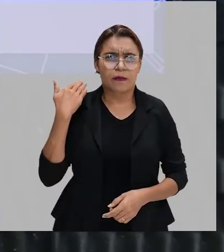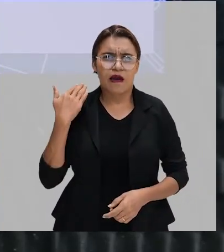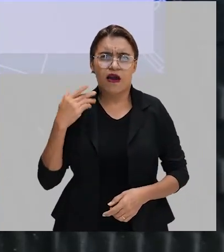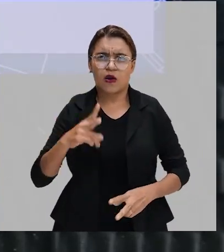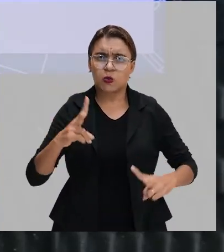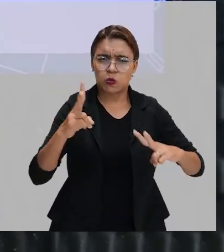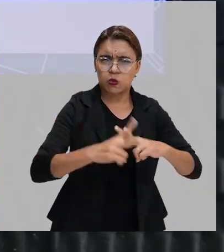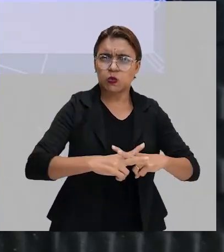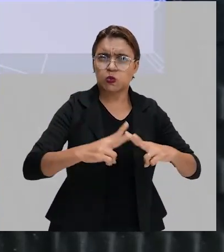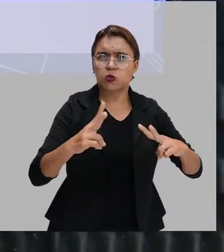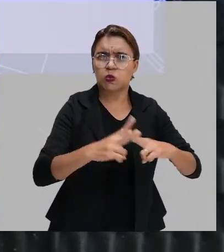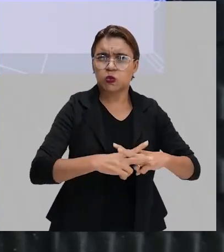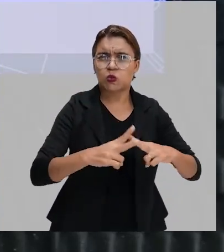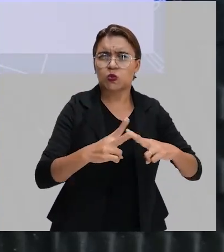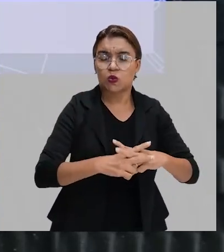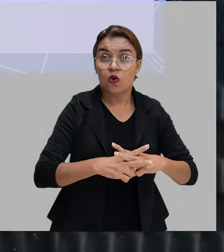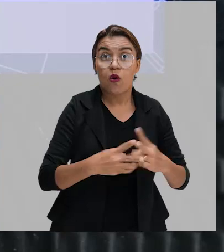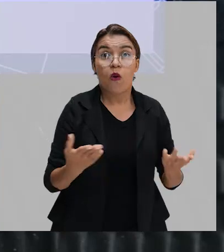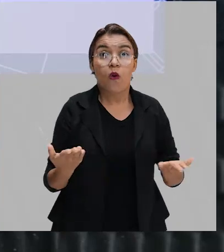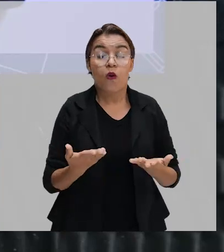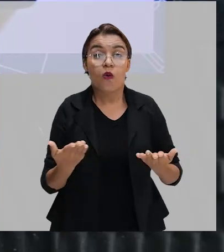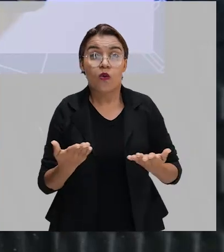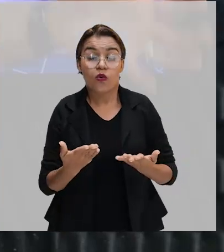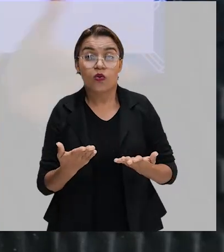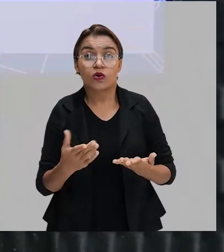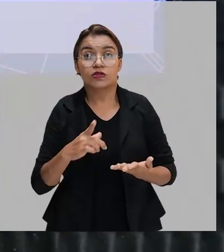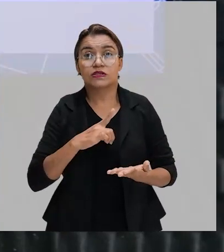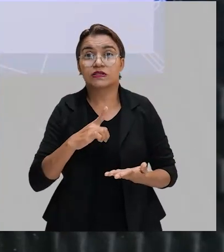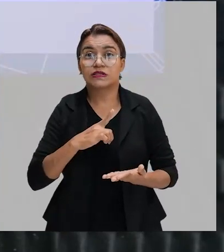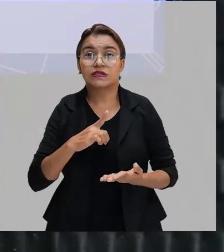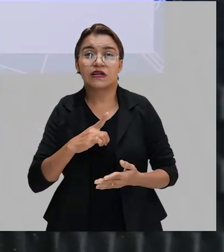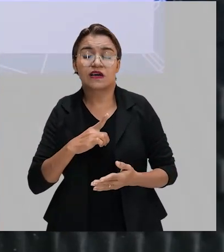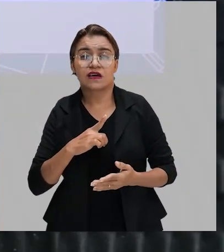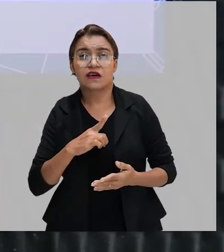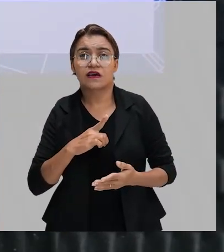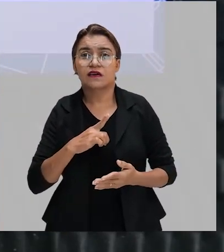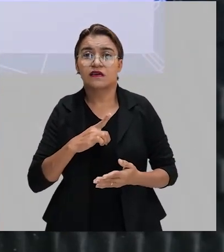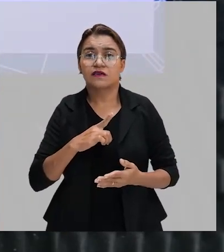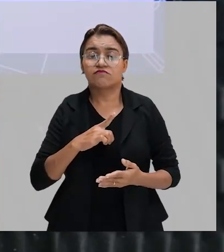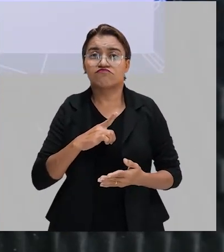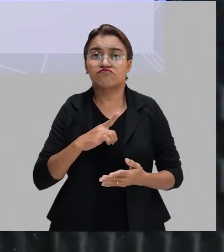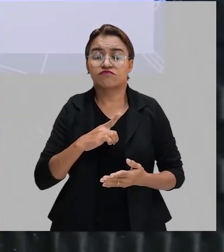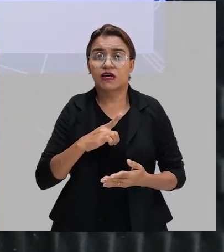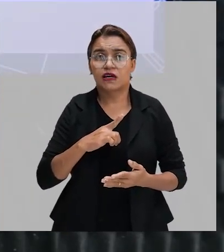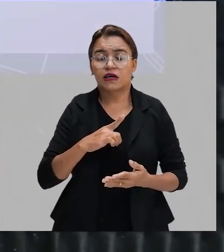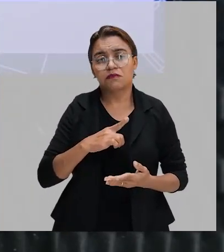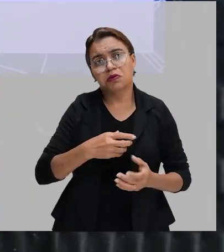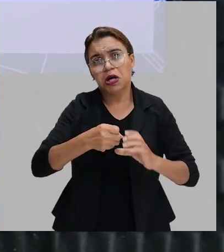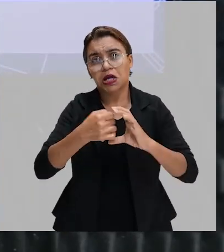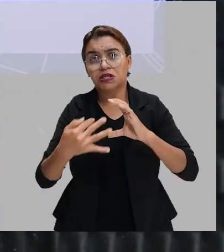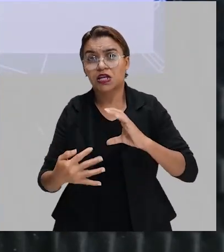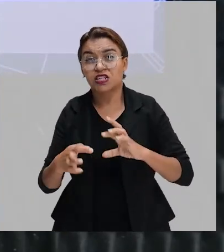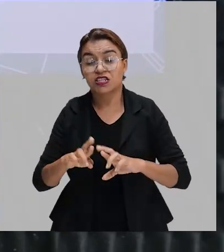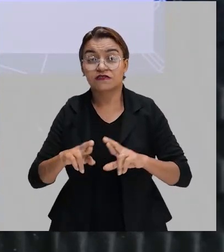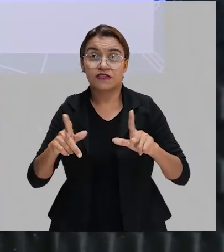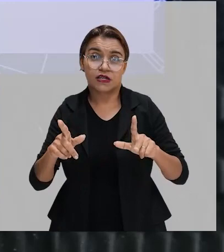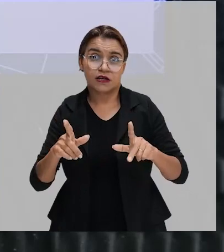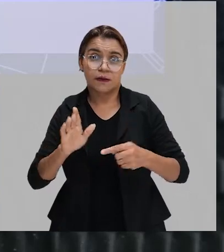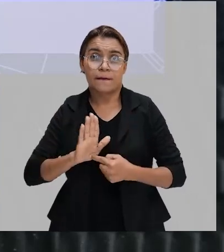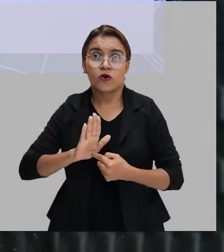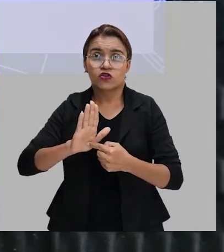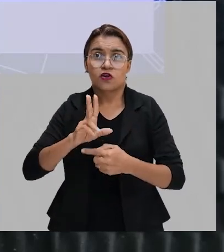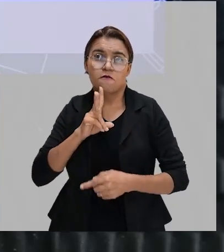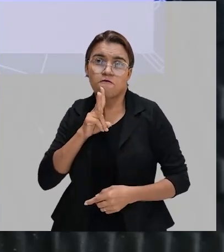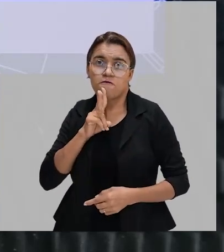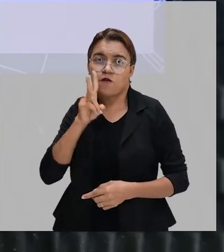a corpo. Hoje em dia o guerrear tem muito caráter bélico, né? Tem muito caráter, na verdade, de mostrar a sua